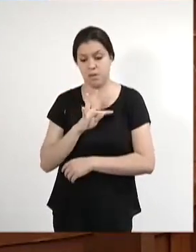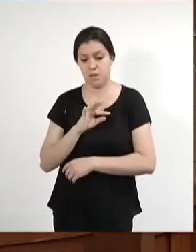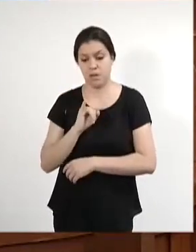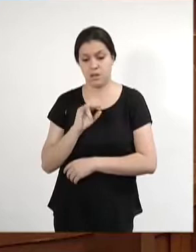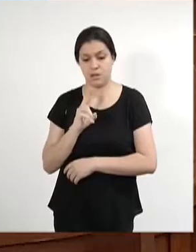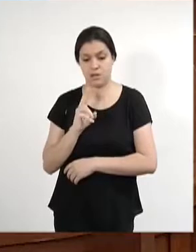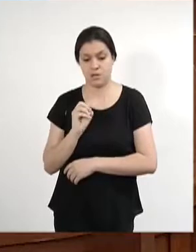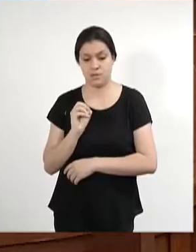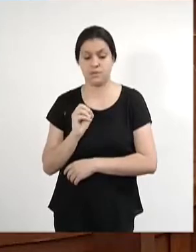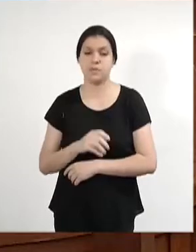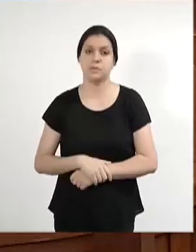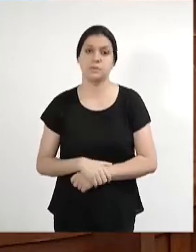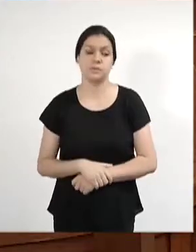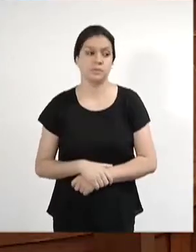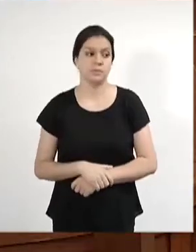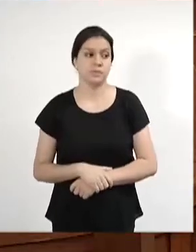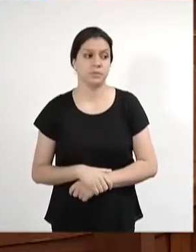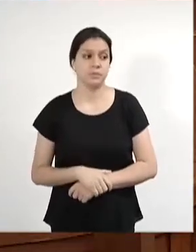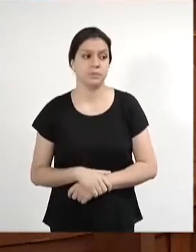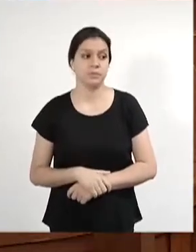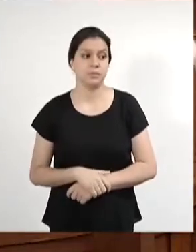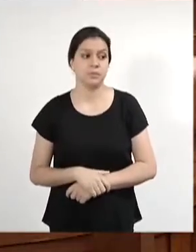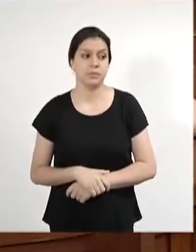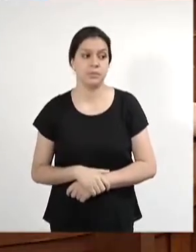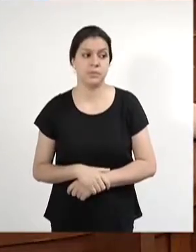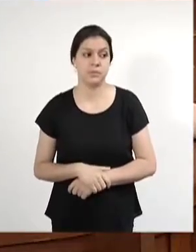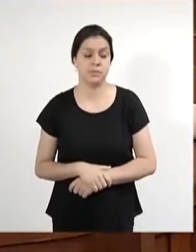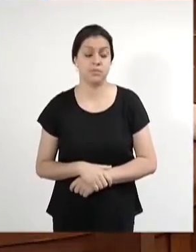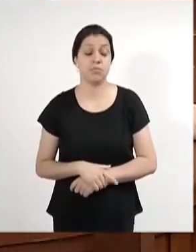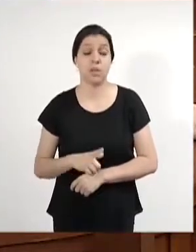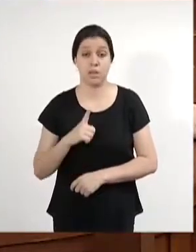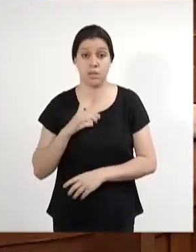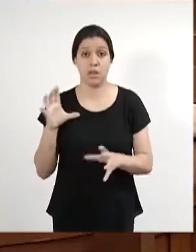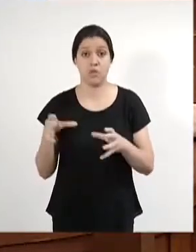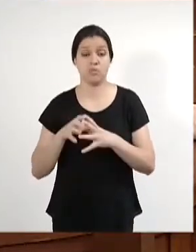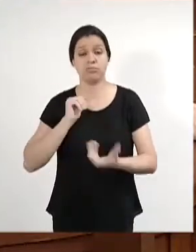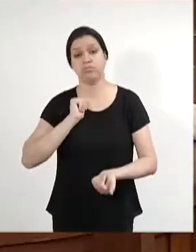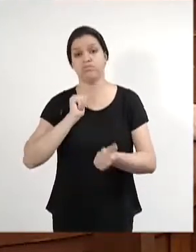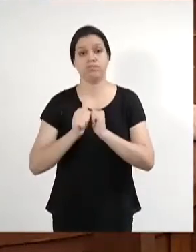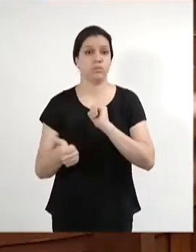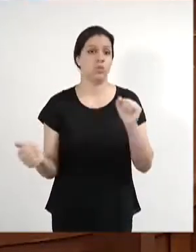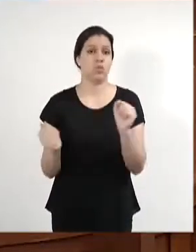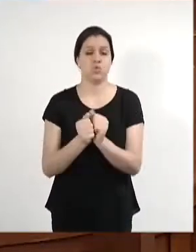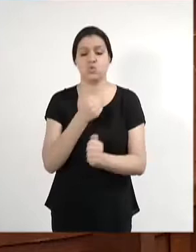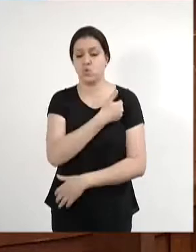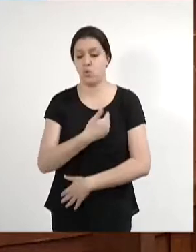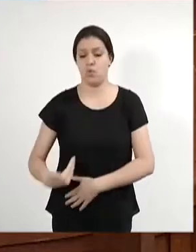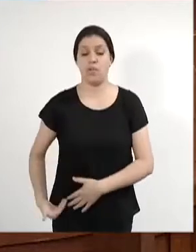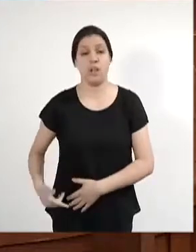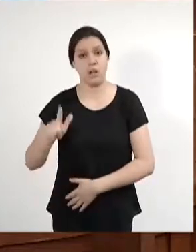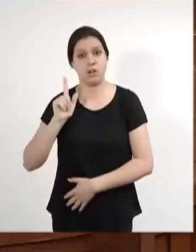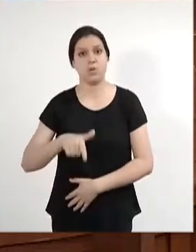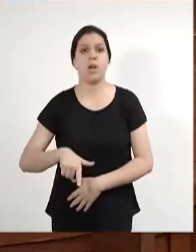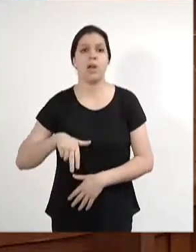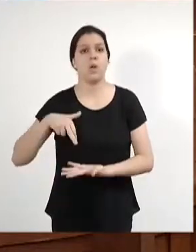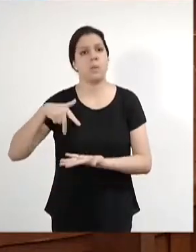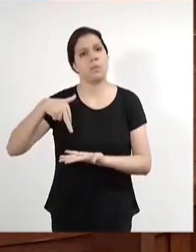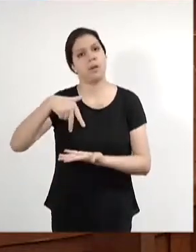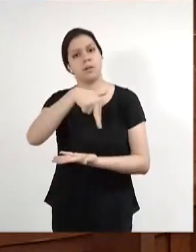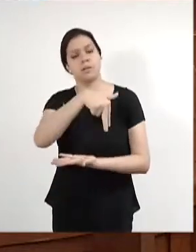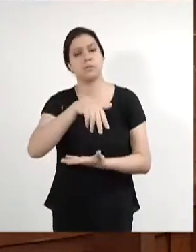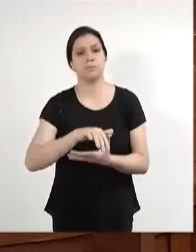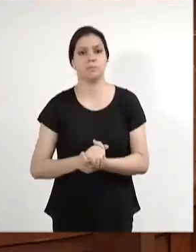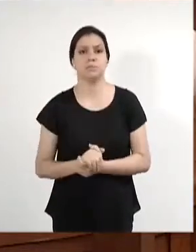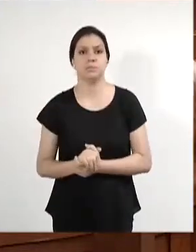que vai ser promovido pela Fundesporte, o governo do estado, que é uma caminhada,